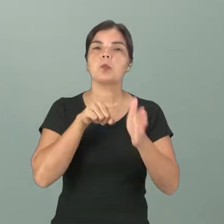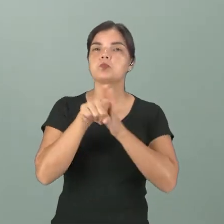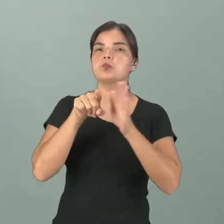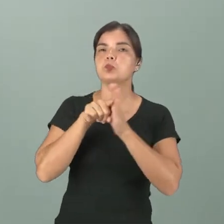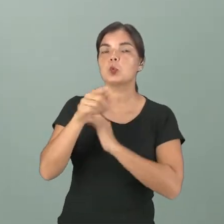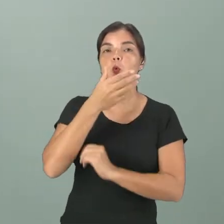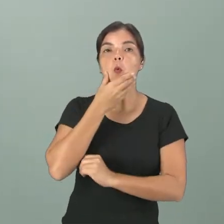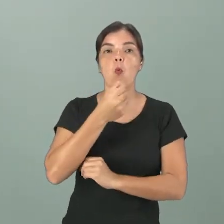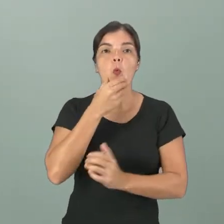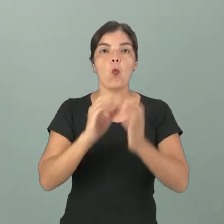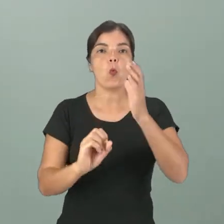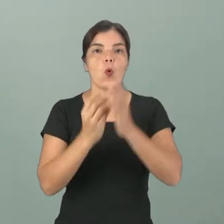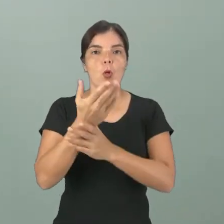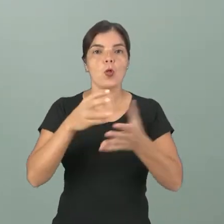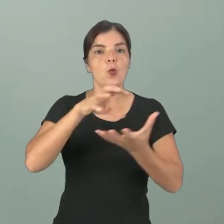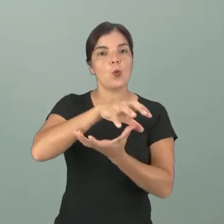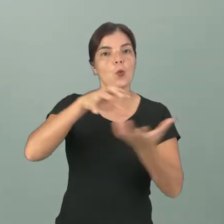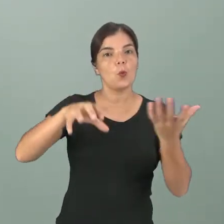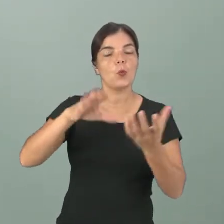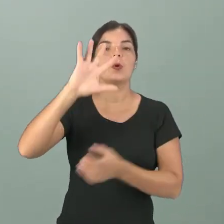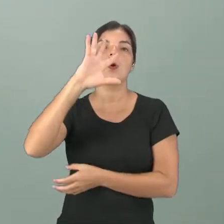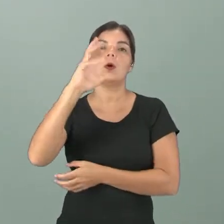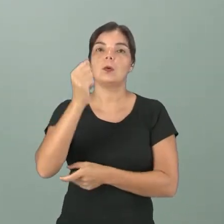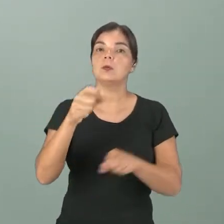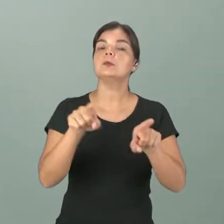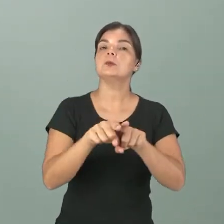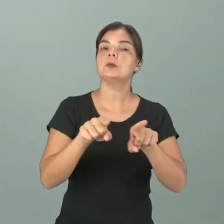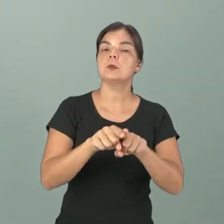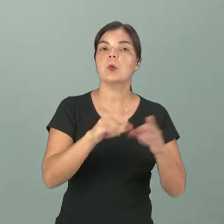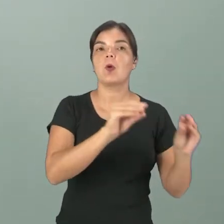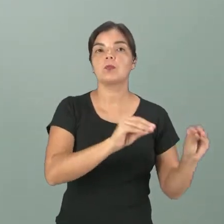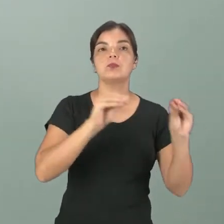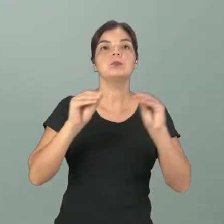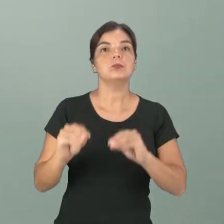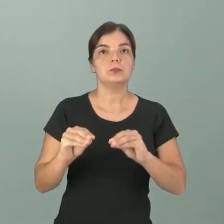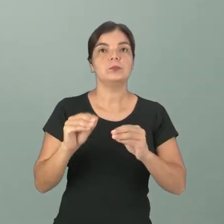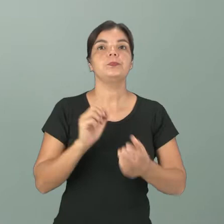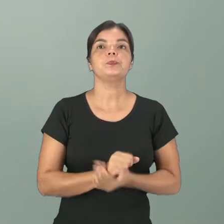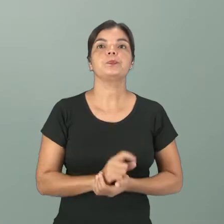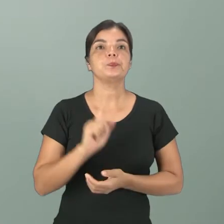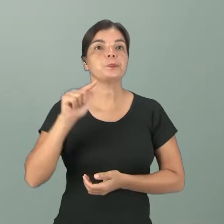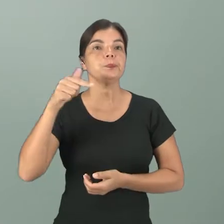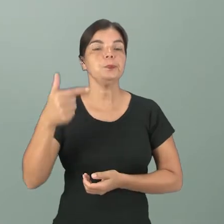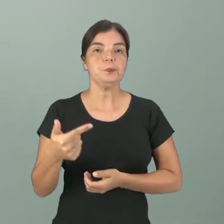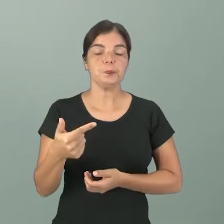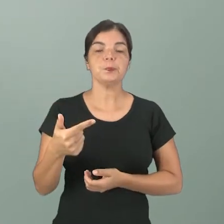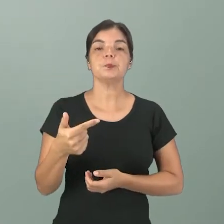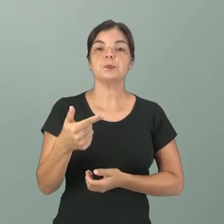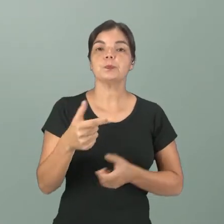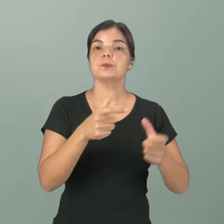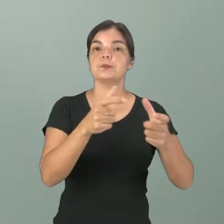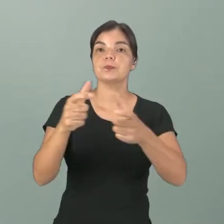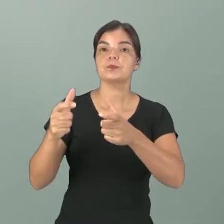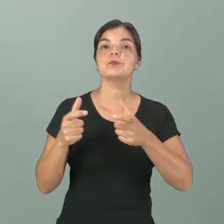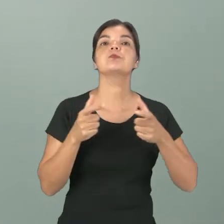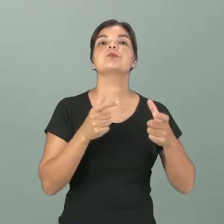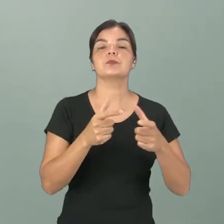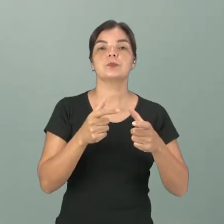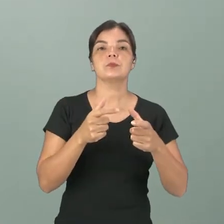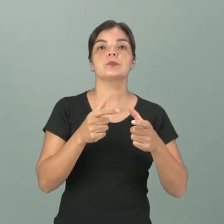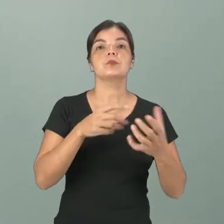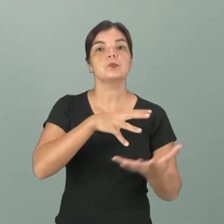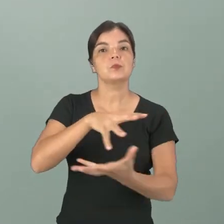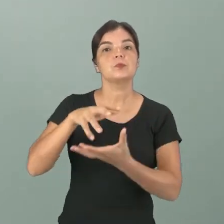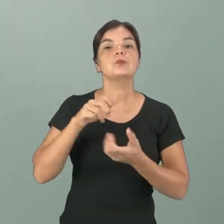questiona que o homem nasceu no continente africano e se deslocou para os outros lugares do